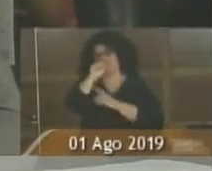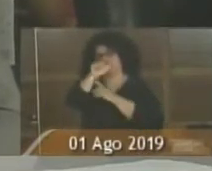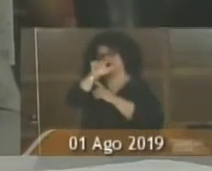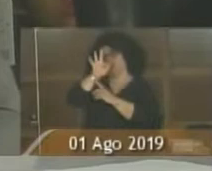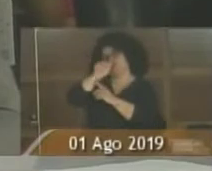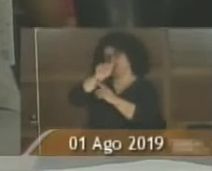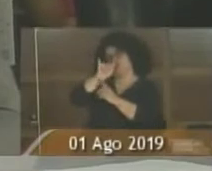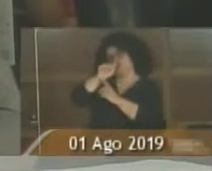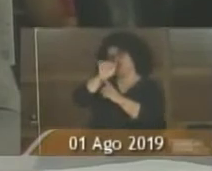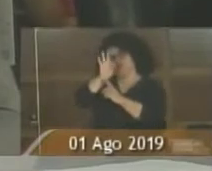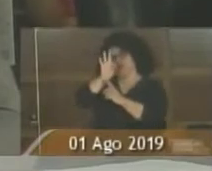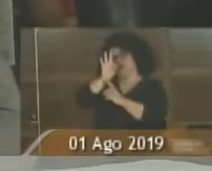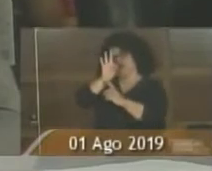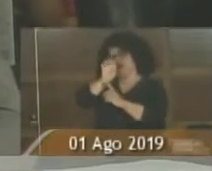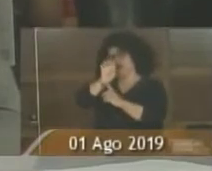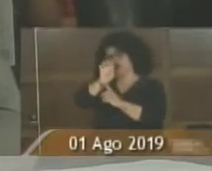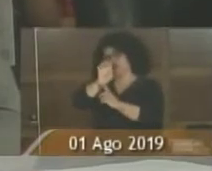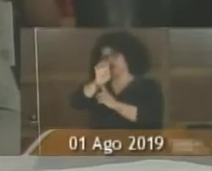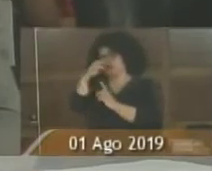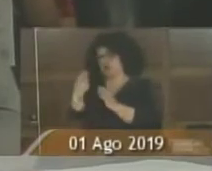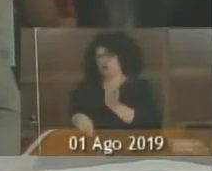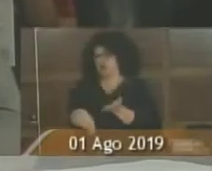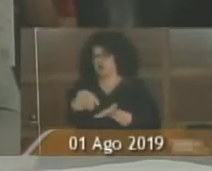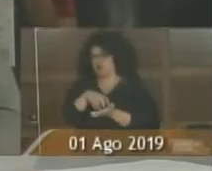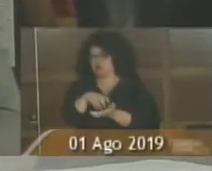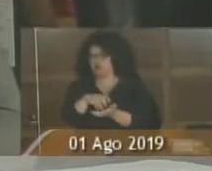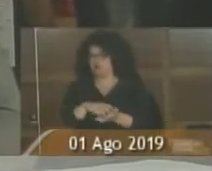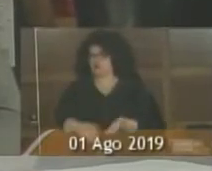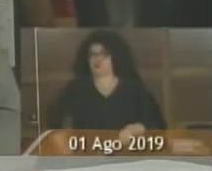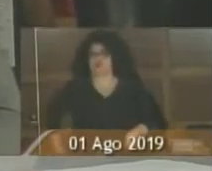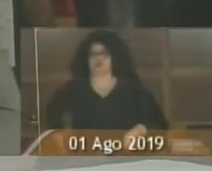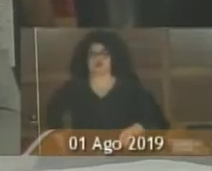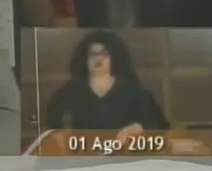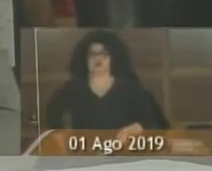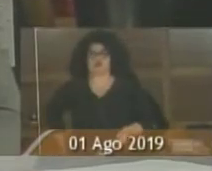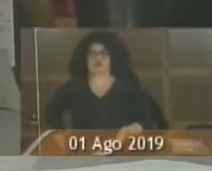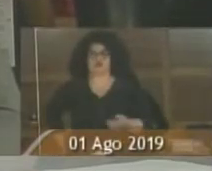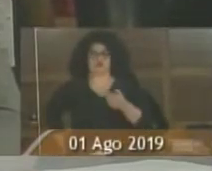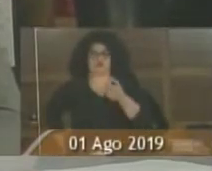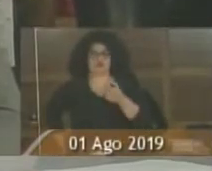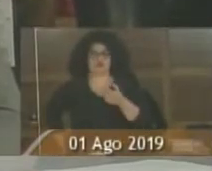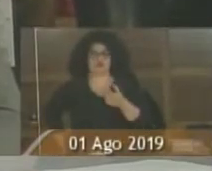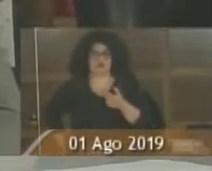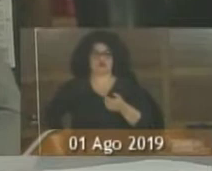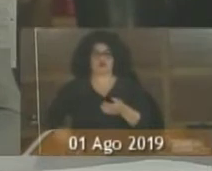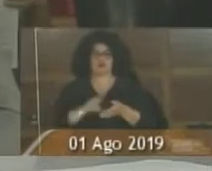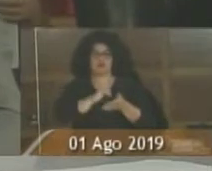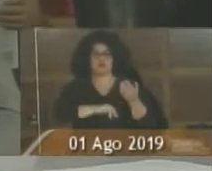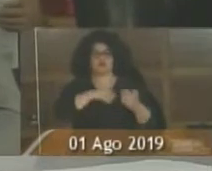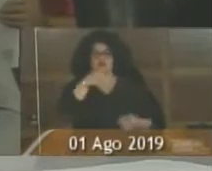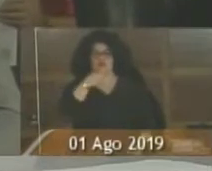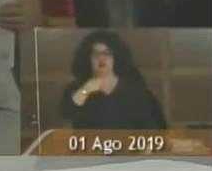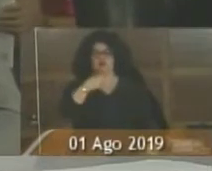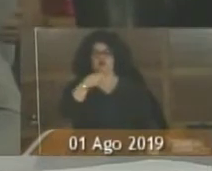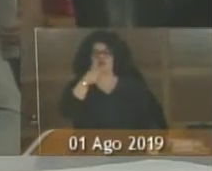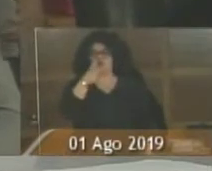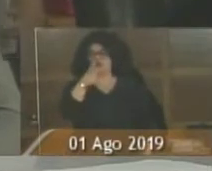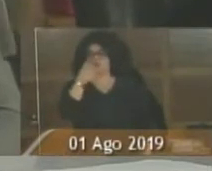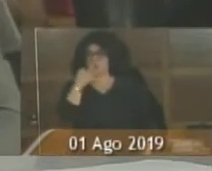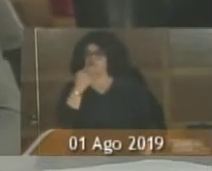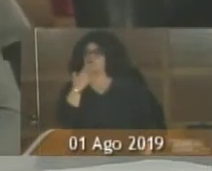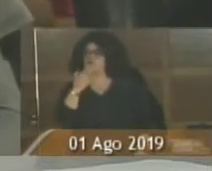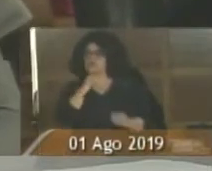Zélio do Nascimento Frederico, bairro Centro, 1º Distrito. Requerimento 273, solicitando a mesa certificada de sua ausência na sessão do dia 25 de